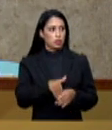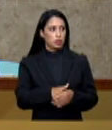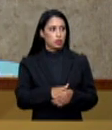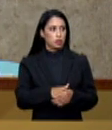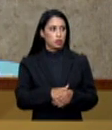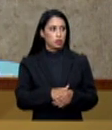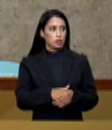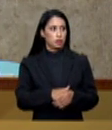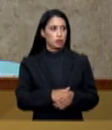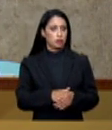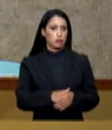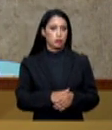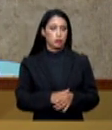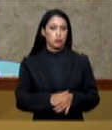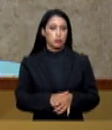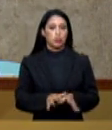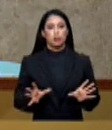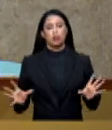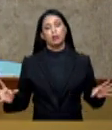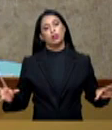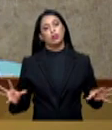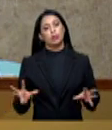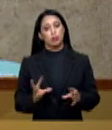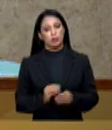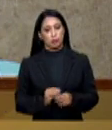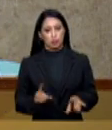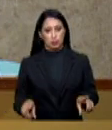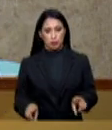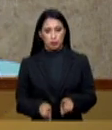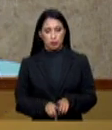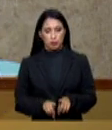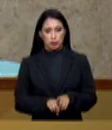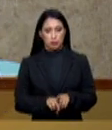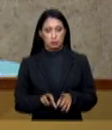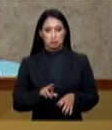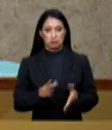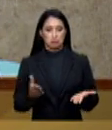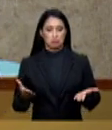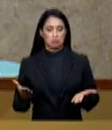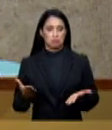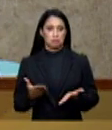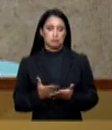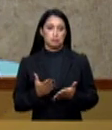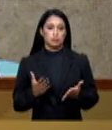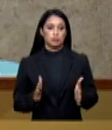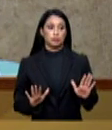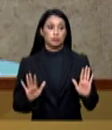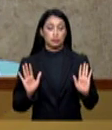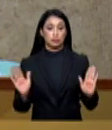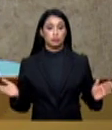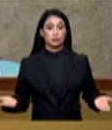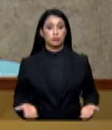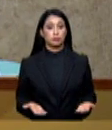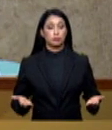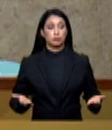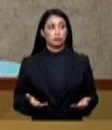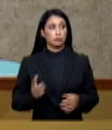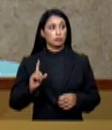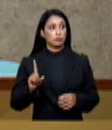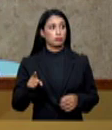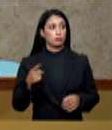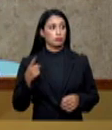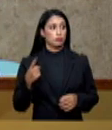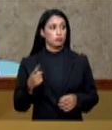da parte conclusiva também falei para você vence e agora aí depois